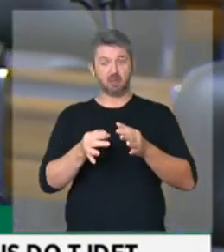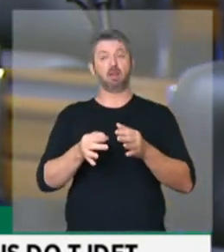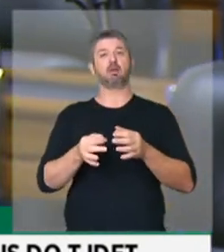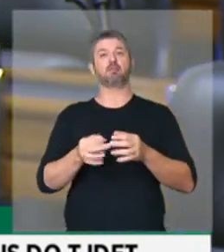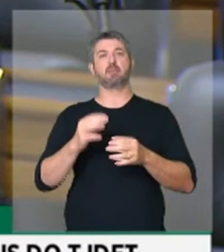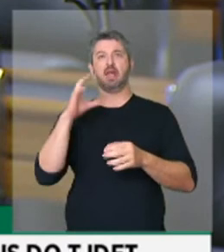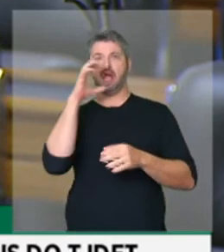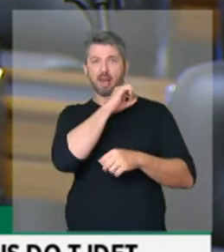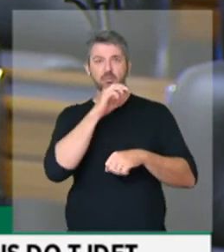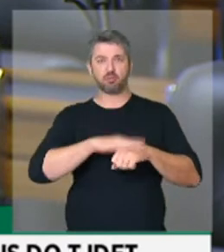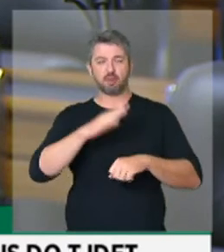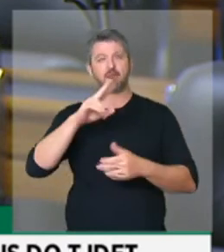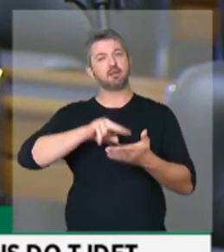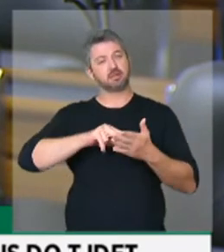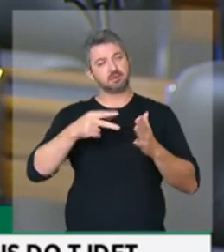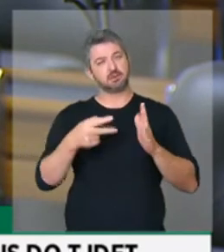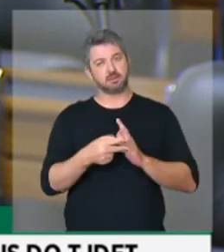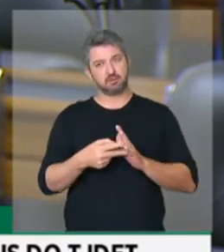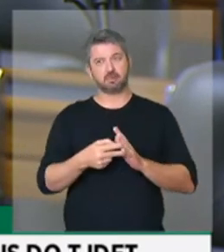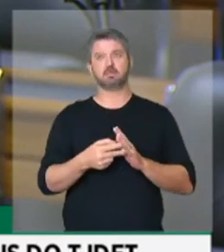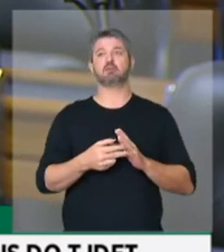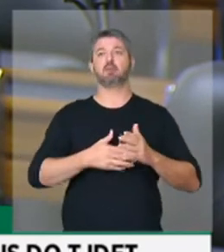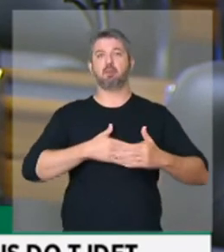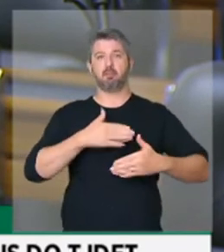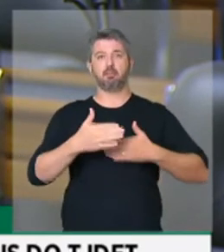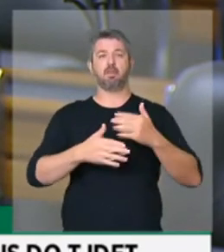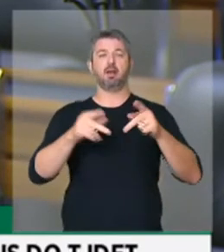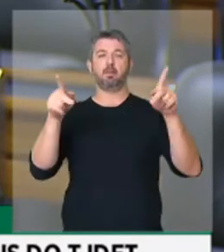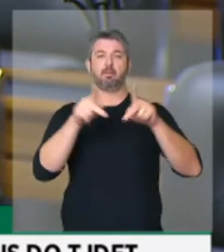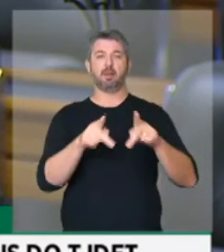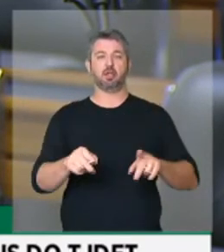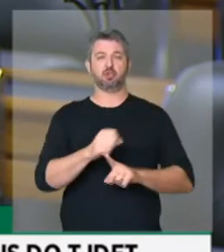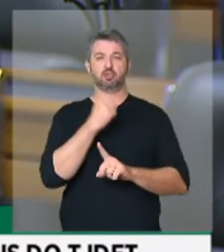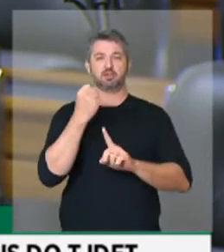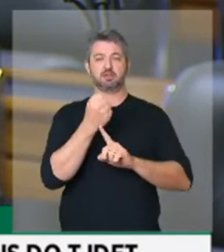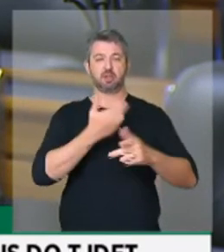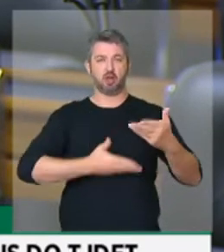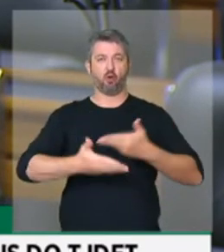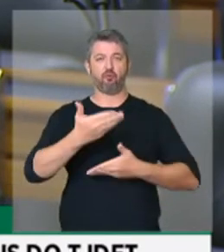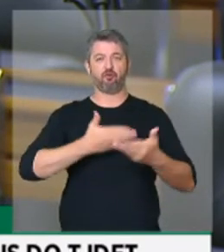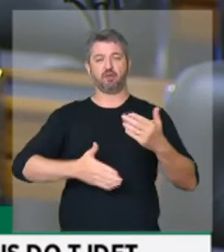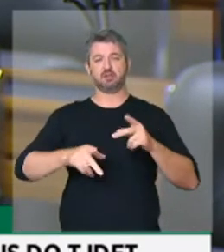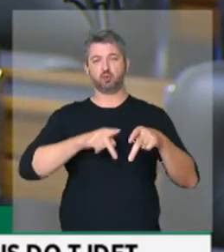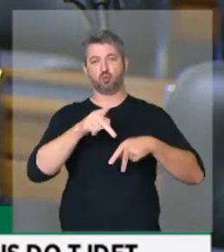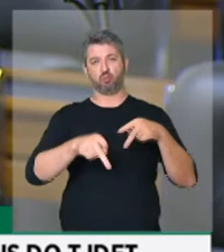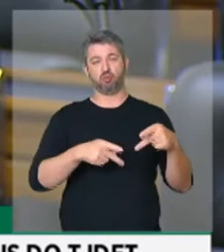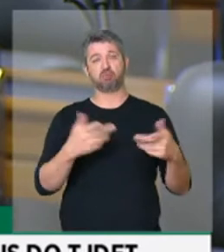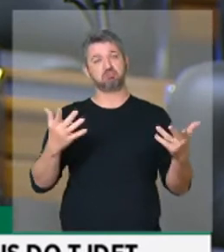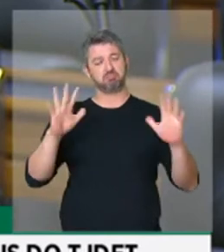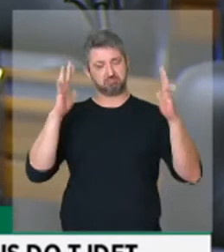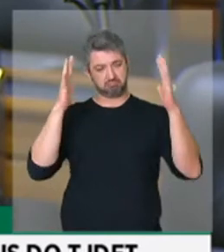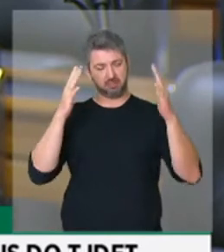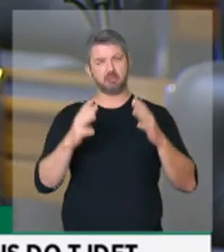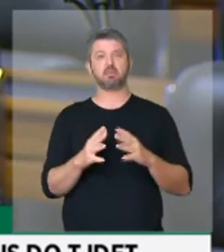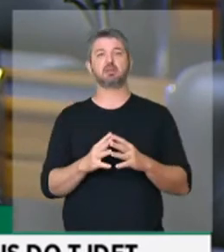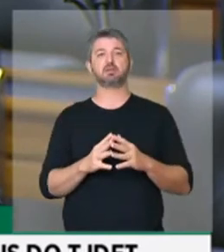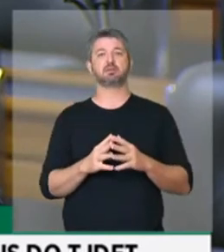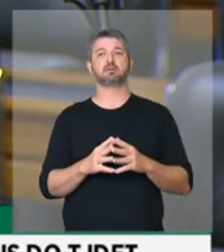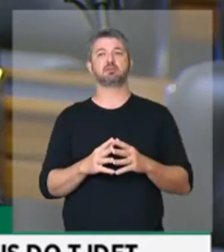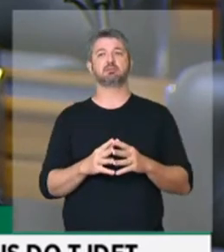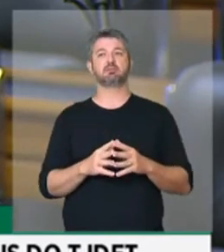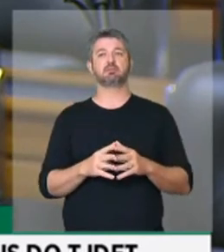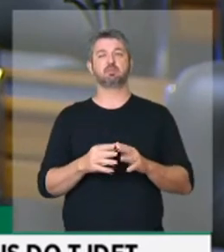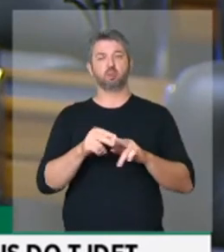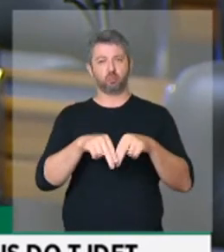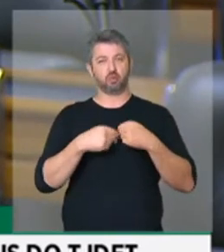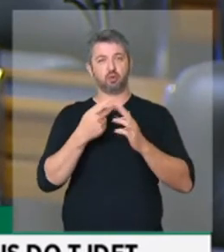célere significa paz social na convivência entre as pessoas. Parabéns a este